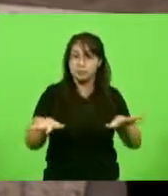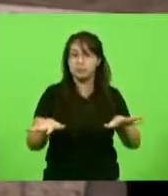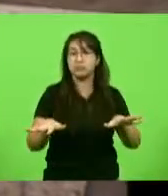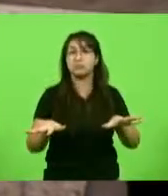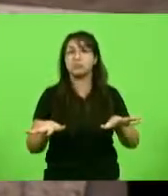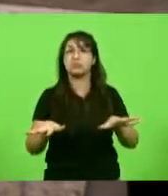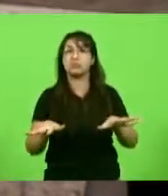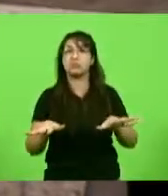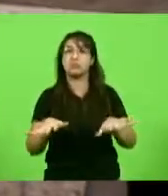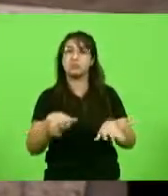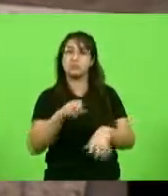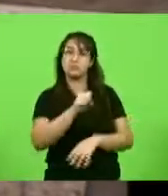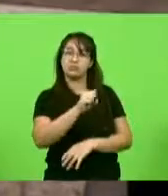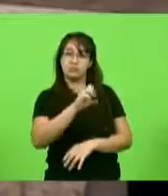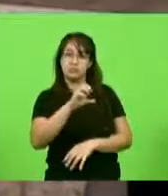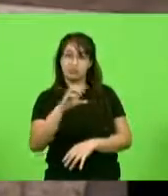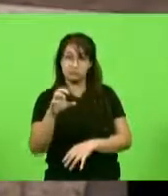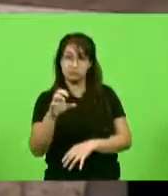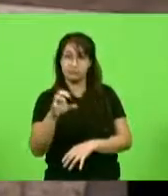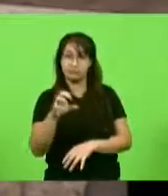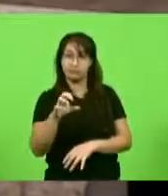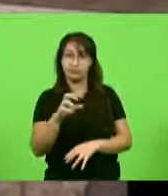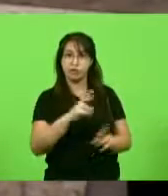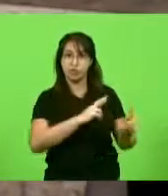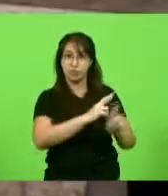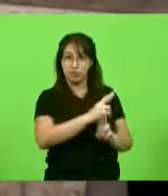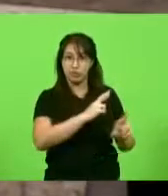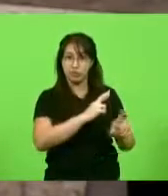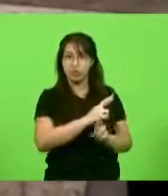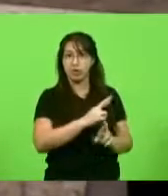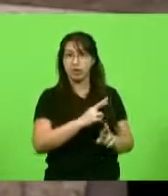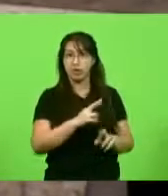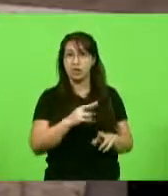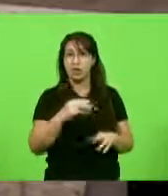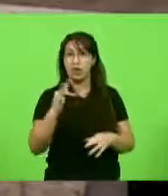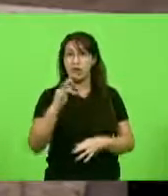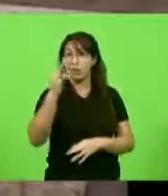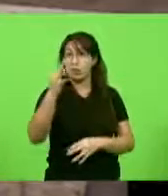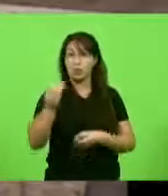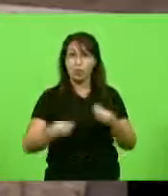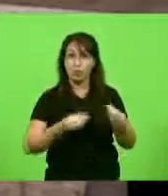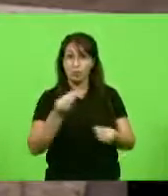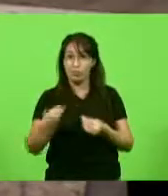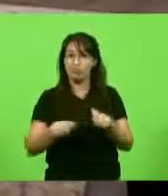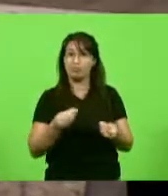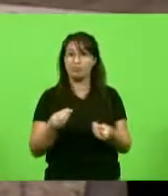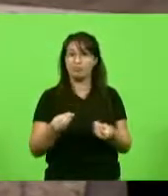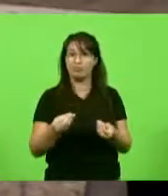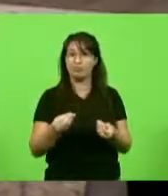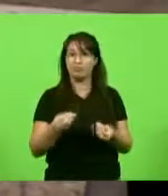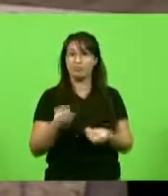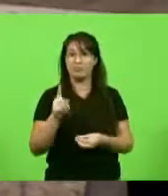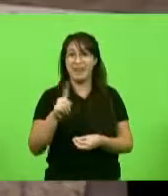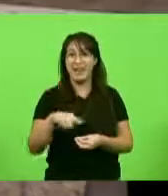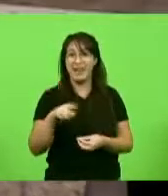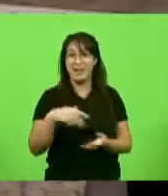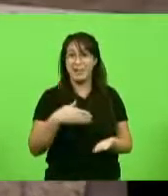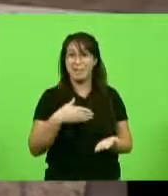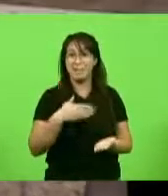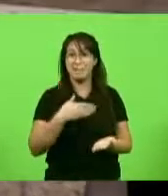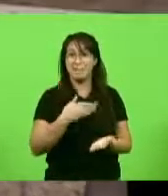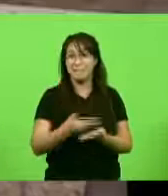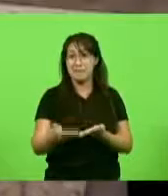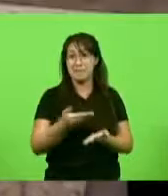nossas SCs, nós estamos fadados a ser um gerador de desempregados, porque nós